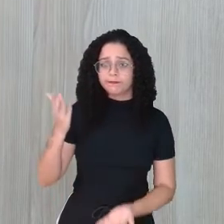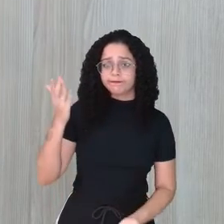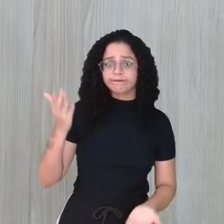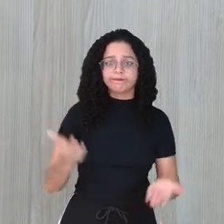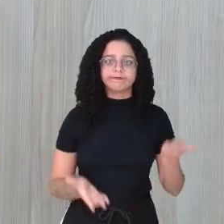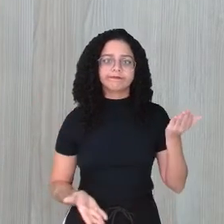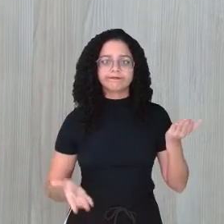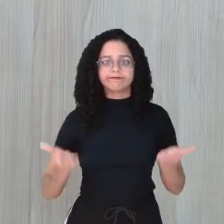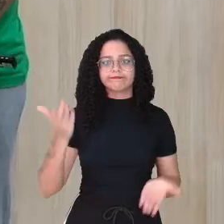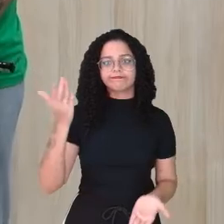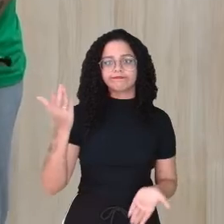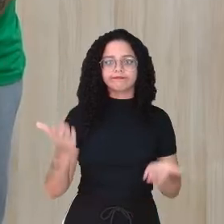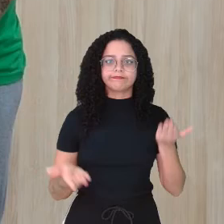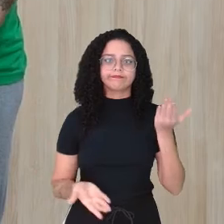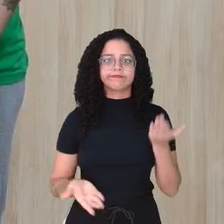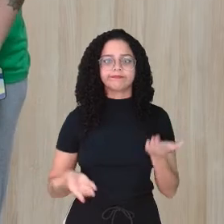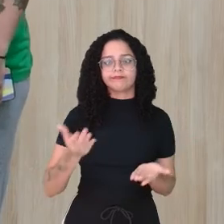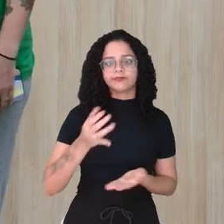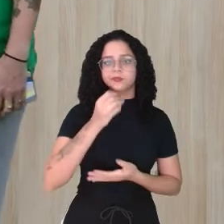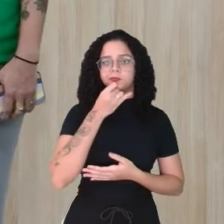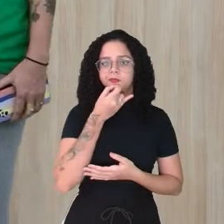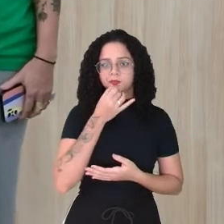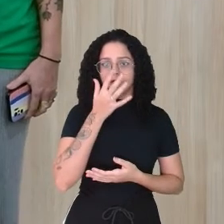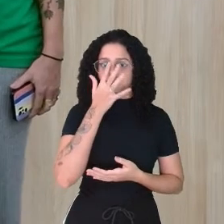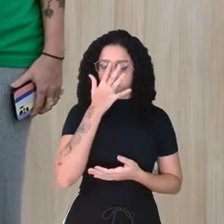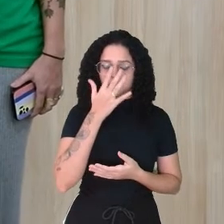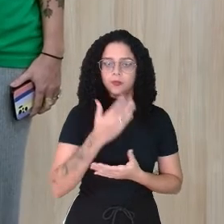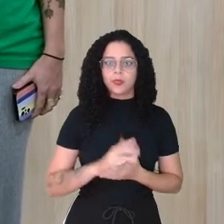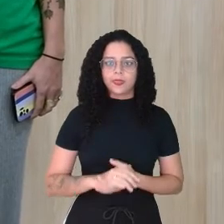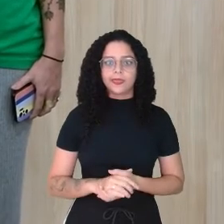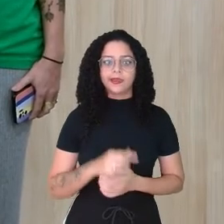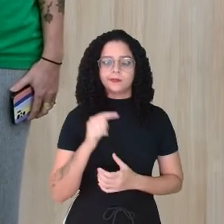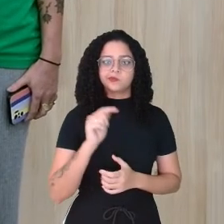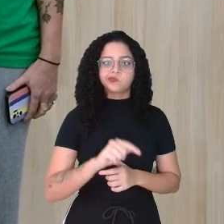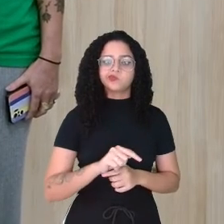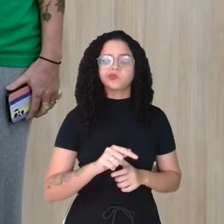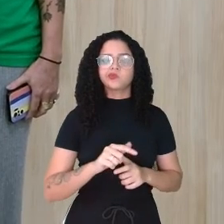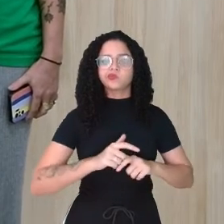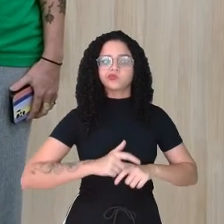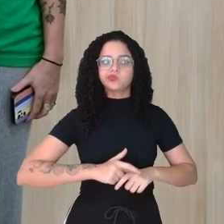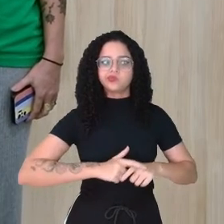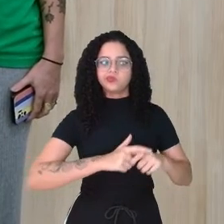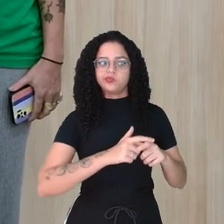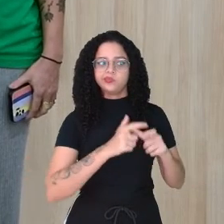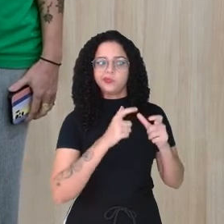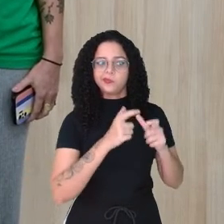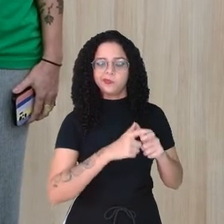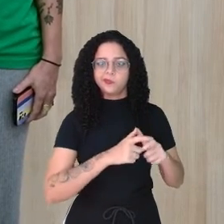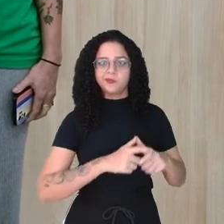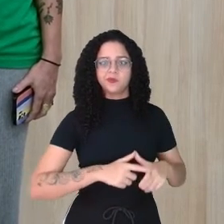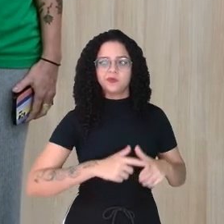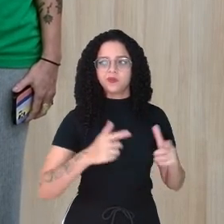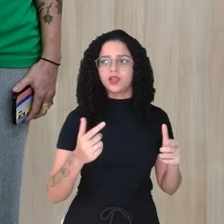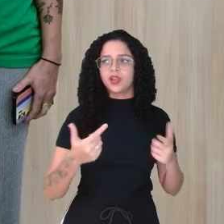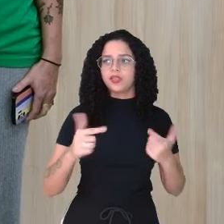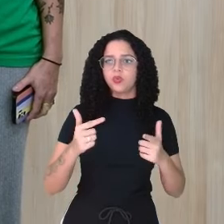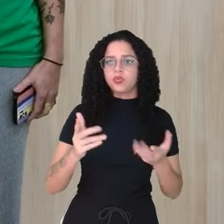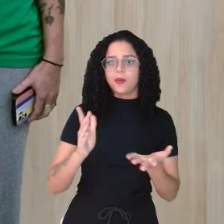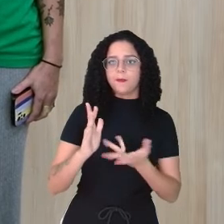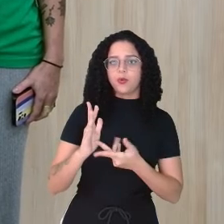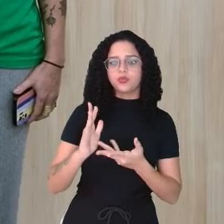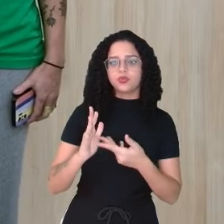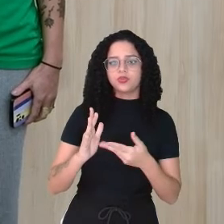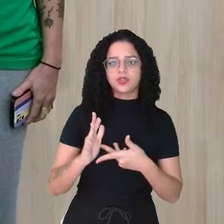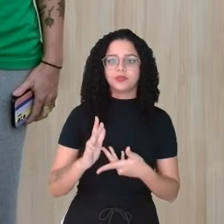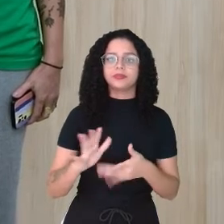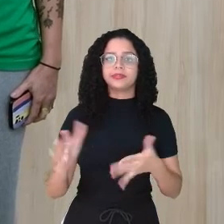bate É não. desigual, né? E Muito. muitas dessas grandes propriedades, né, elas estão improdutivas, né?